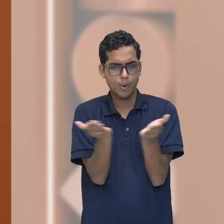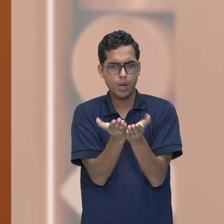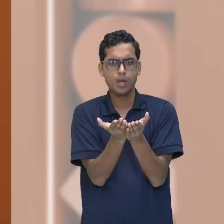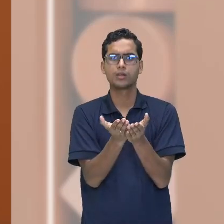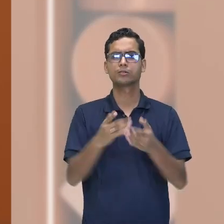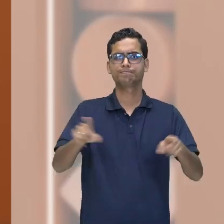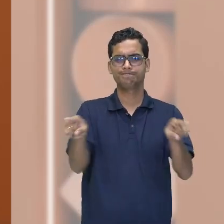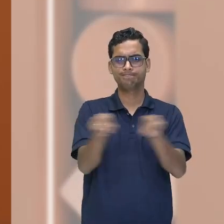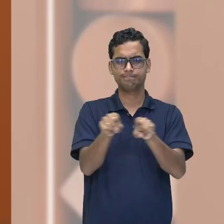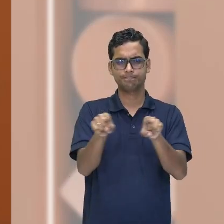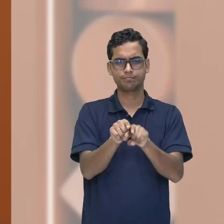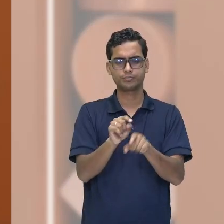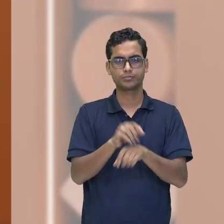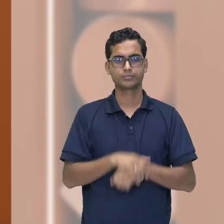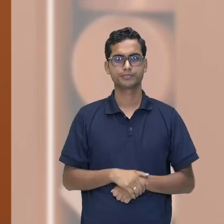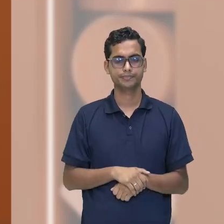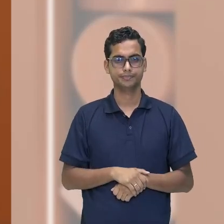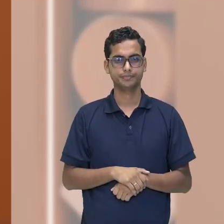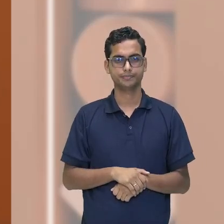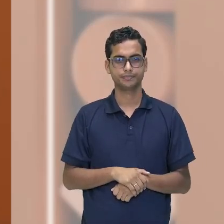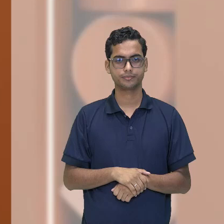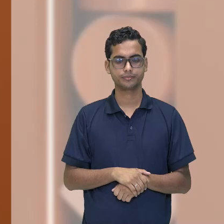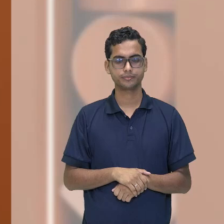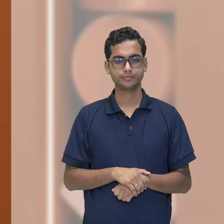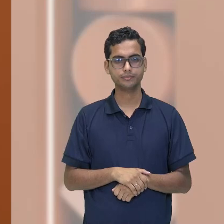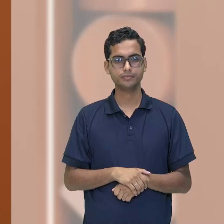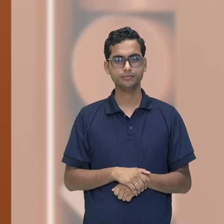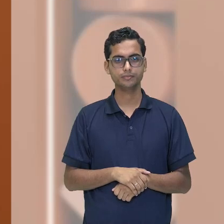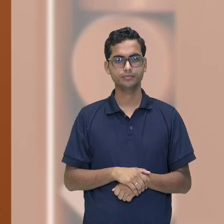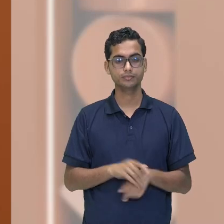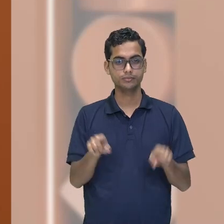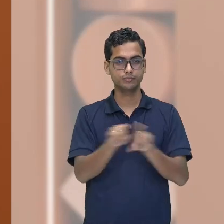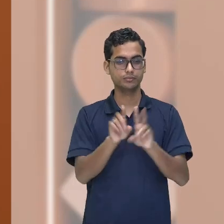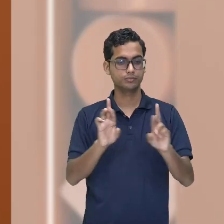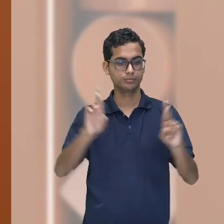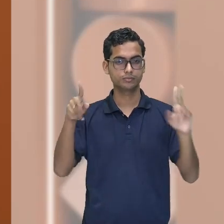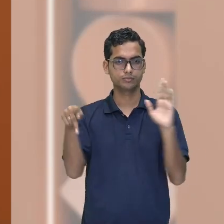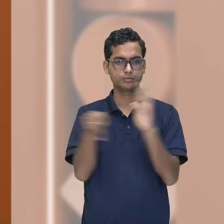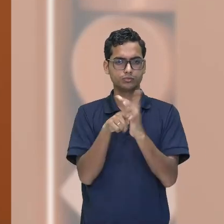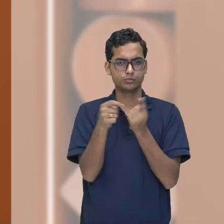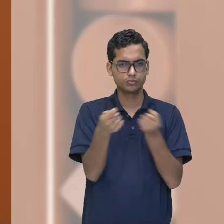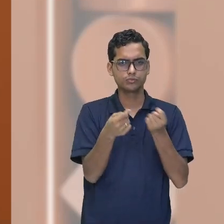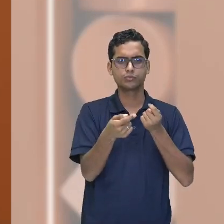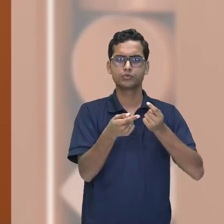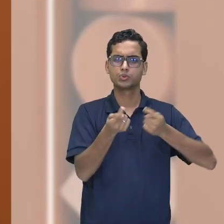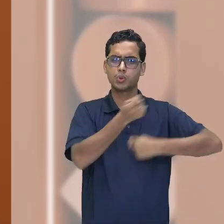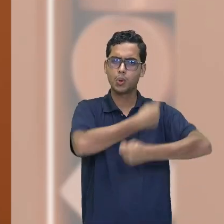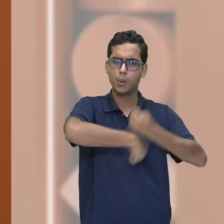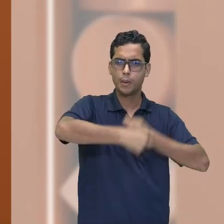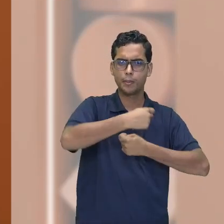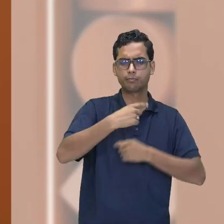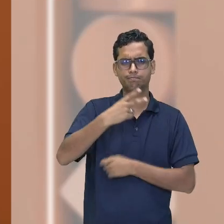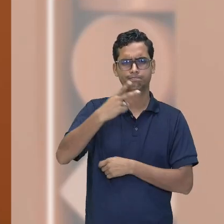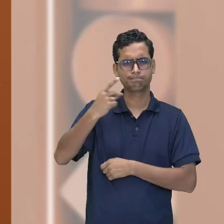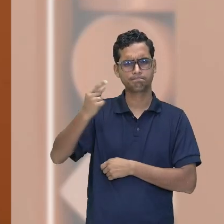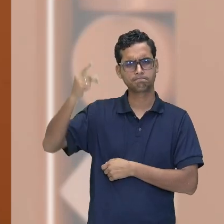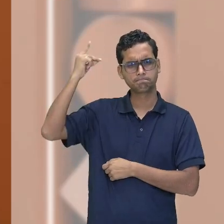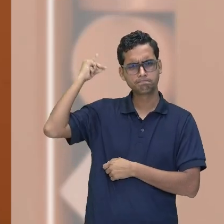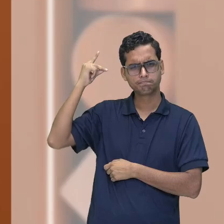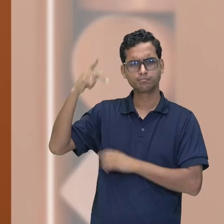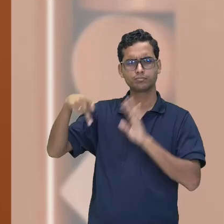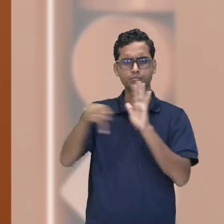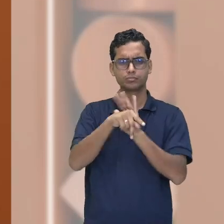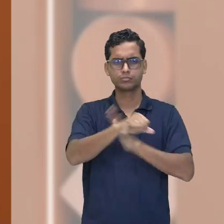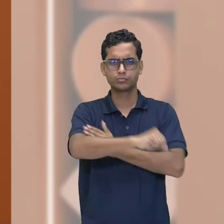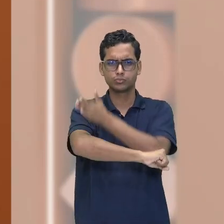uma diferenciação na questão da dominância econômica, como, por exemplo, na Idade Antiga, nós vamos ter ali